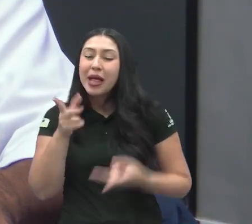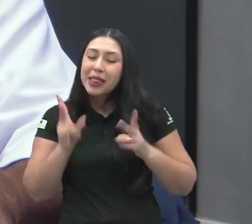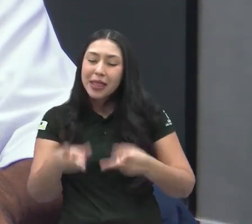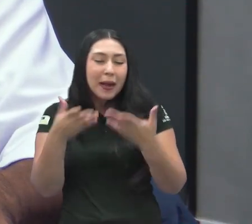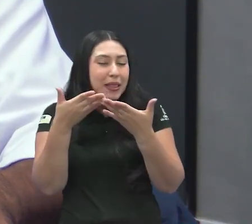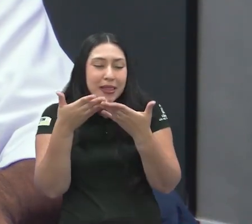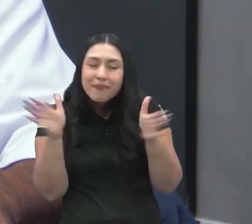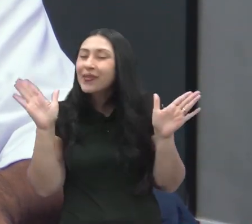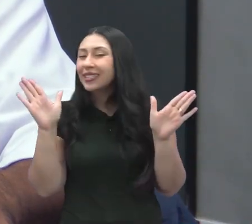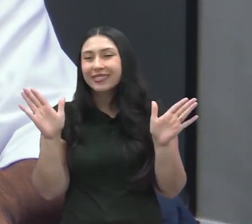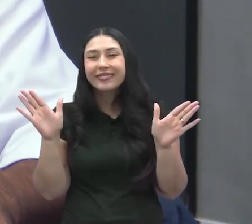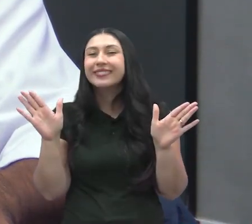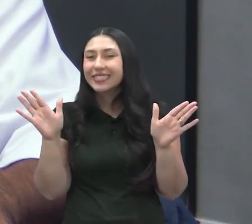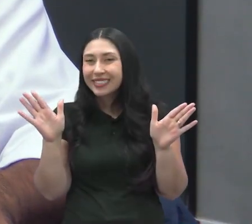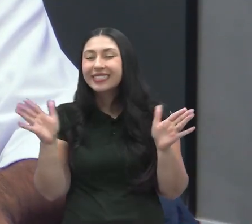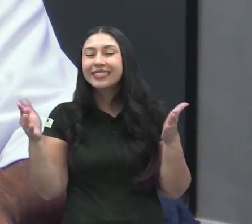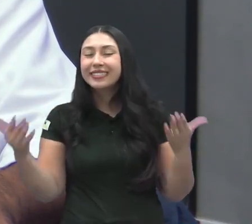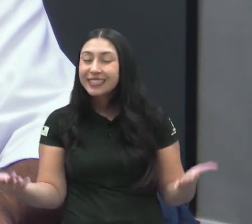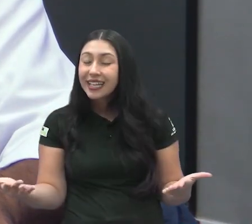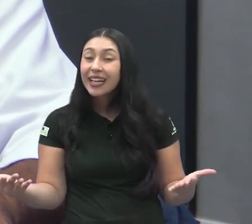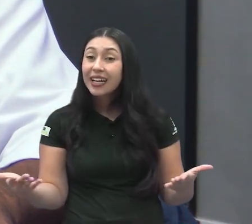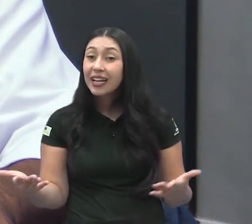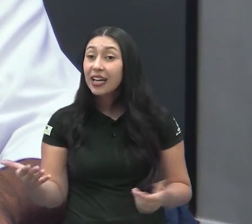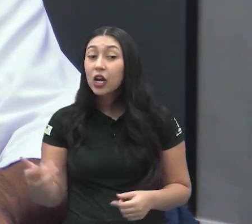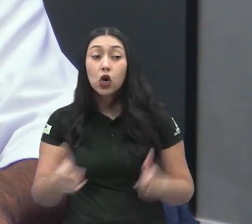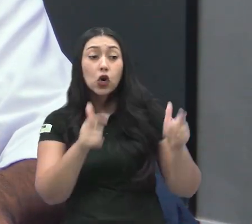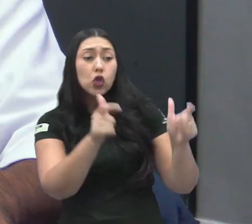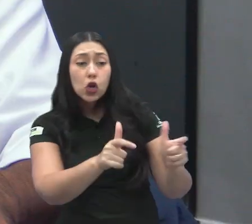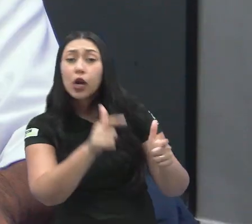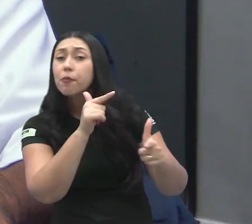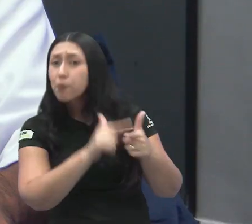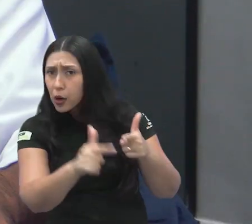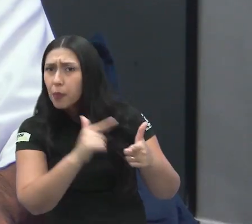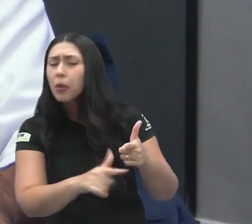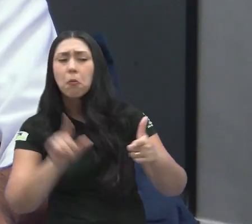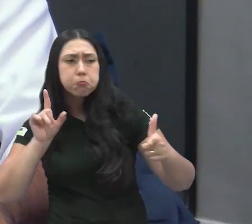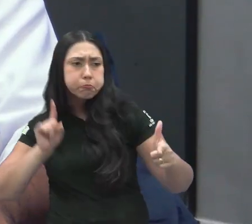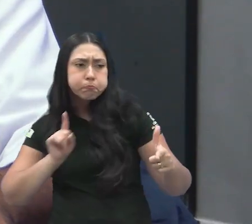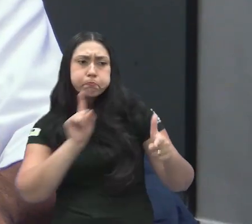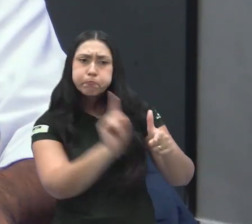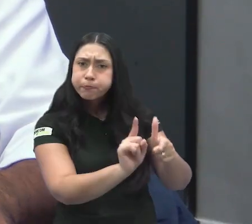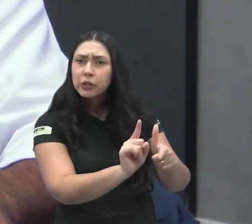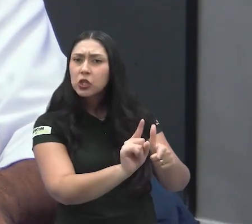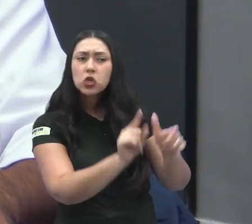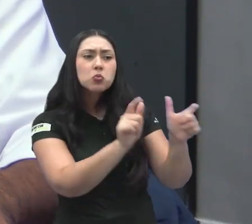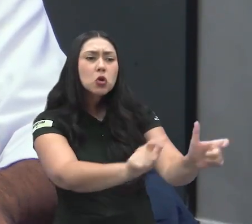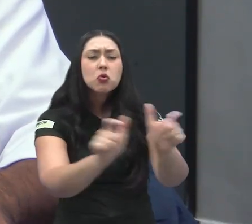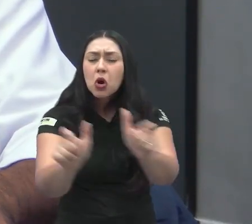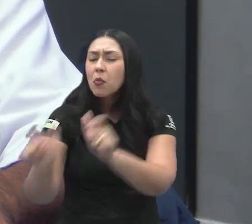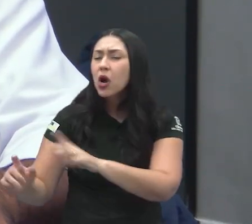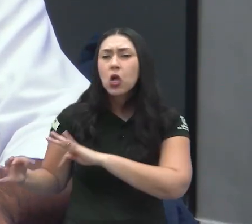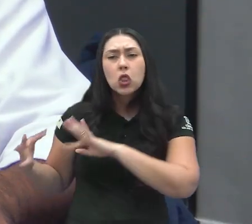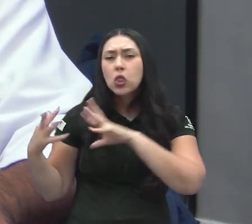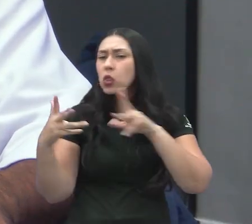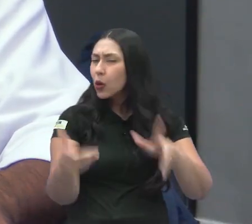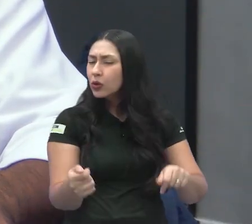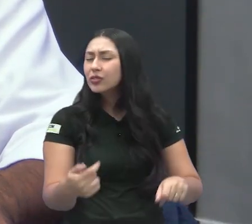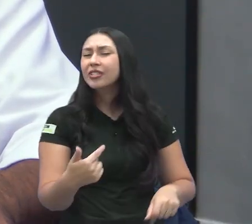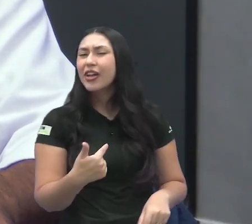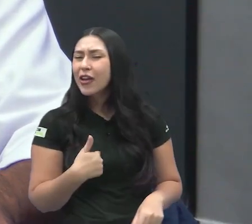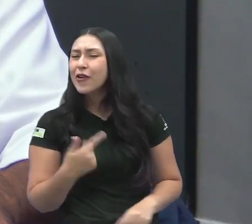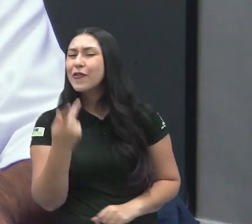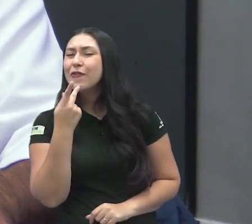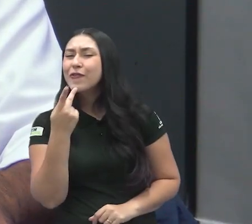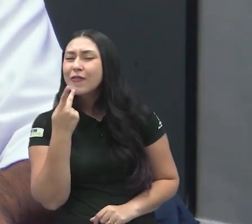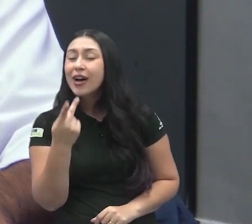sempre, disposto, né, a ir onde tiver o problema, qualquer canto da cidade. Eu até costumo dizer nas